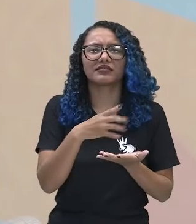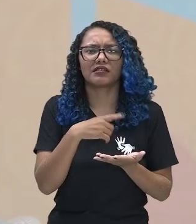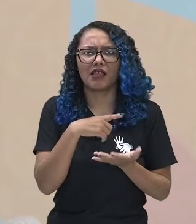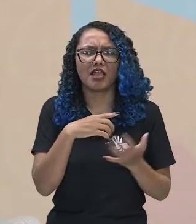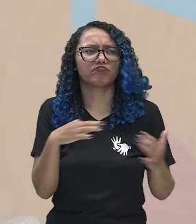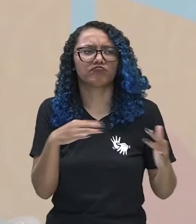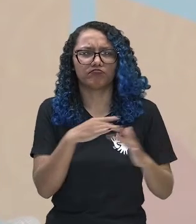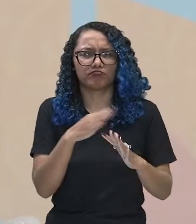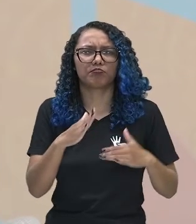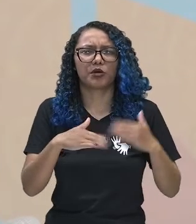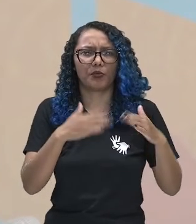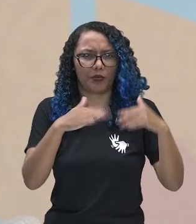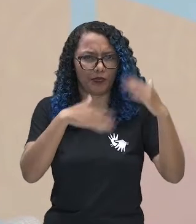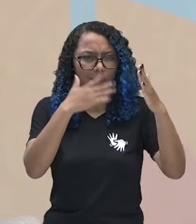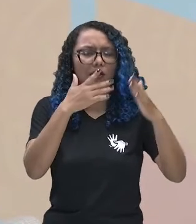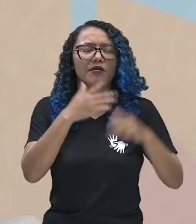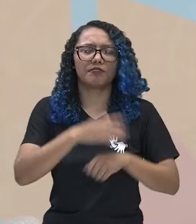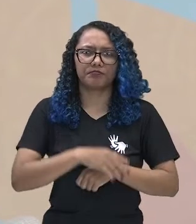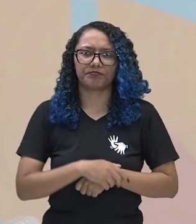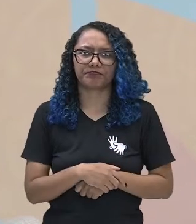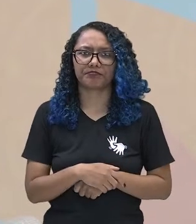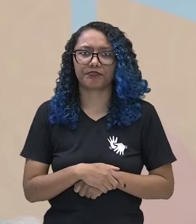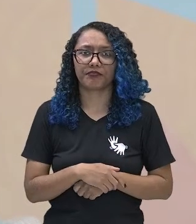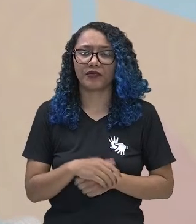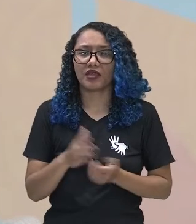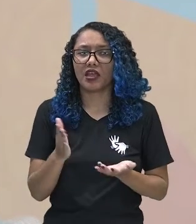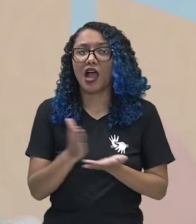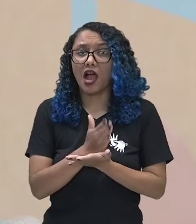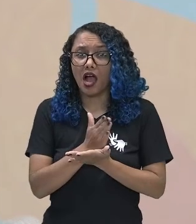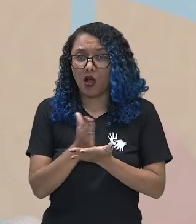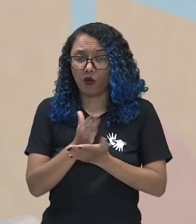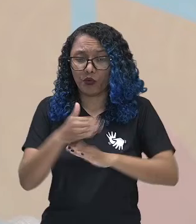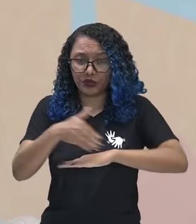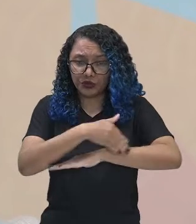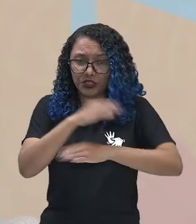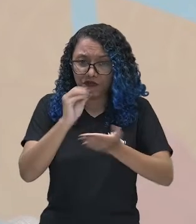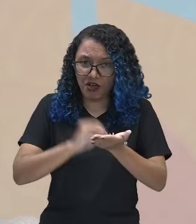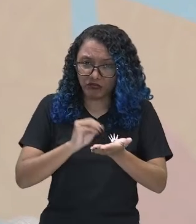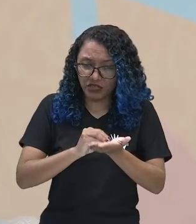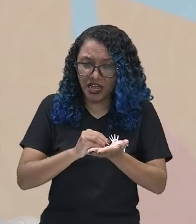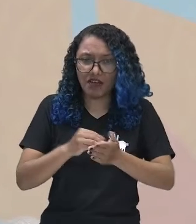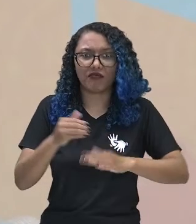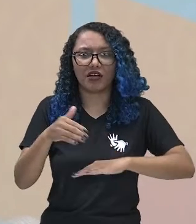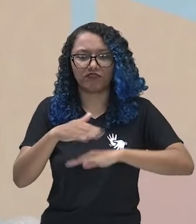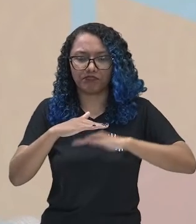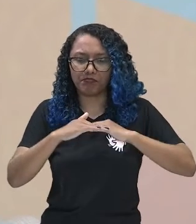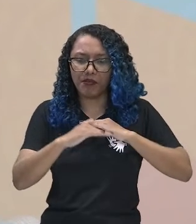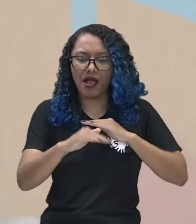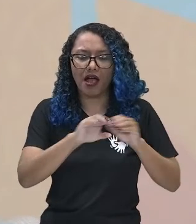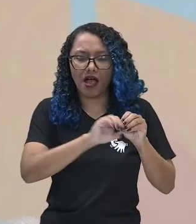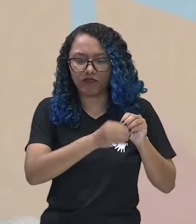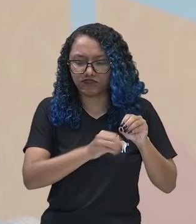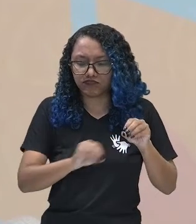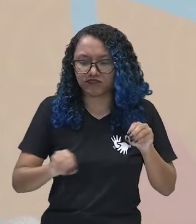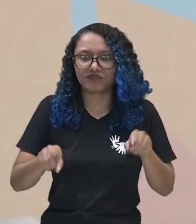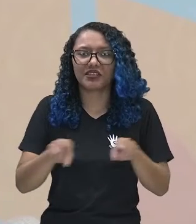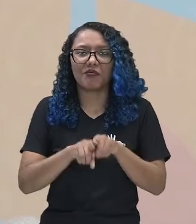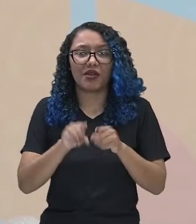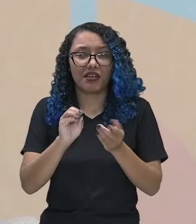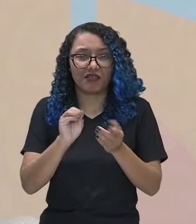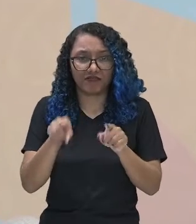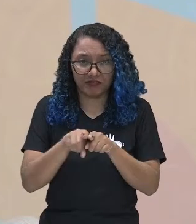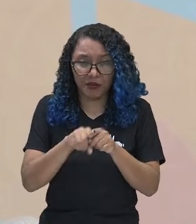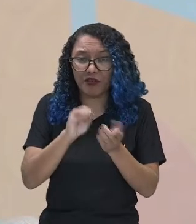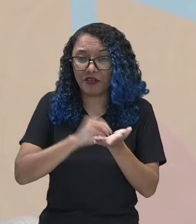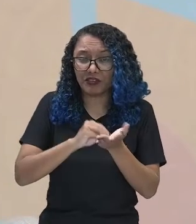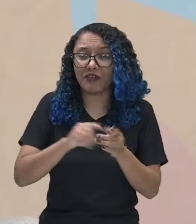não é? Faltavam algumas ruas serem asfaltadas, faltava esgoto. Isso, com o passar do tempo, foi